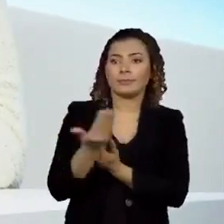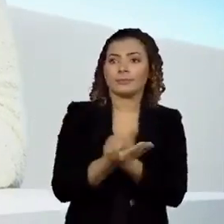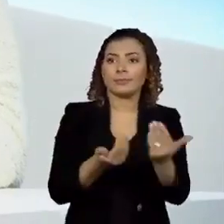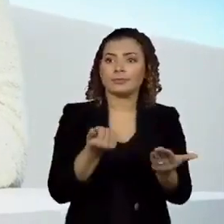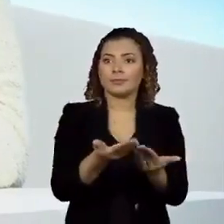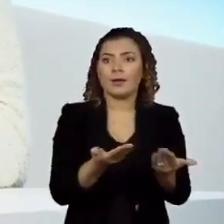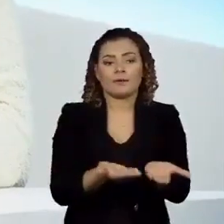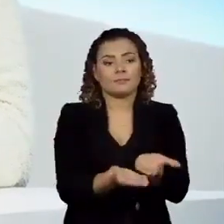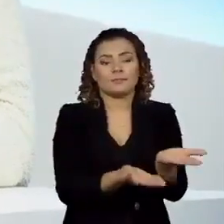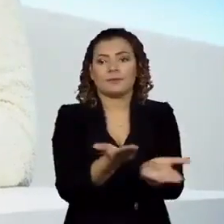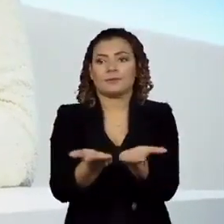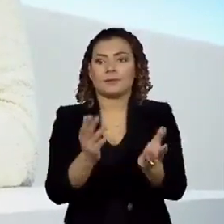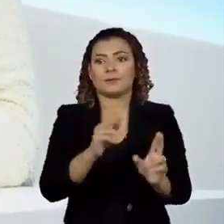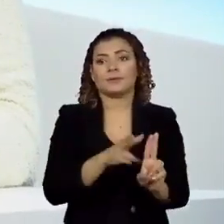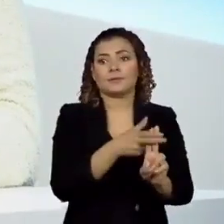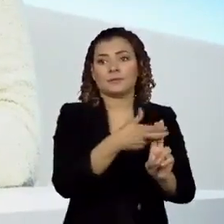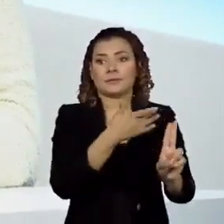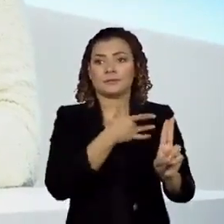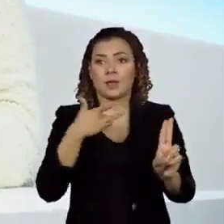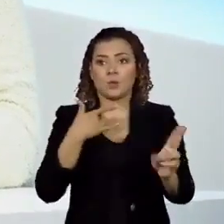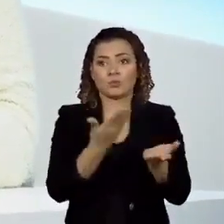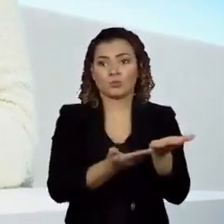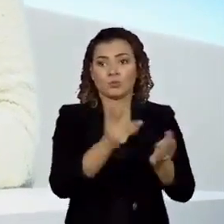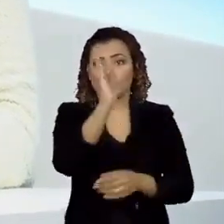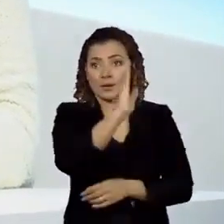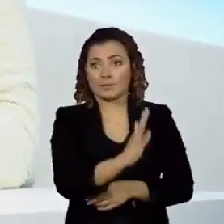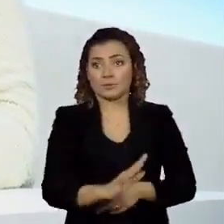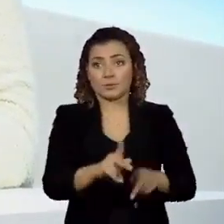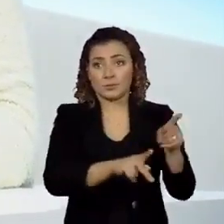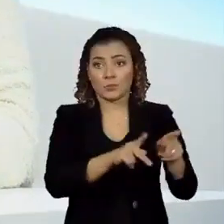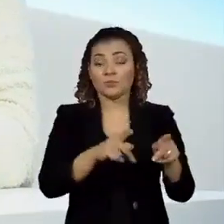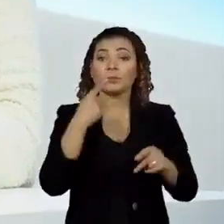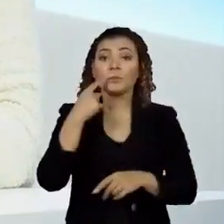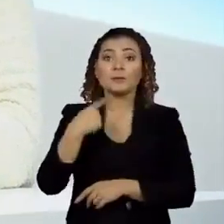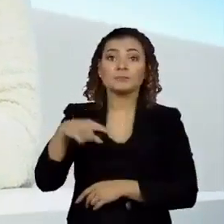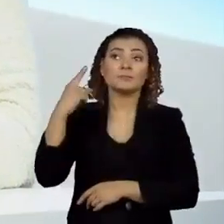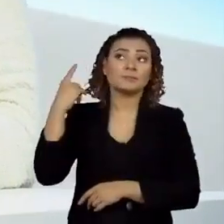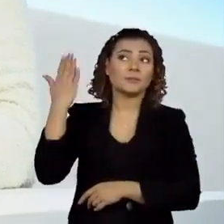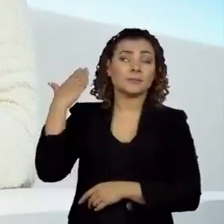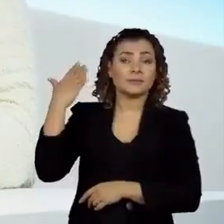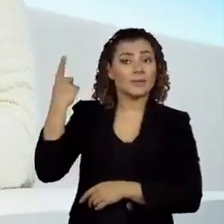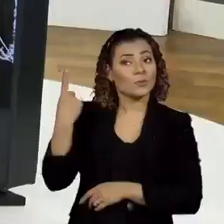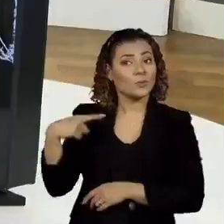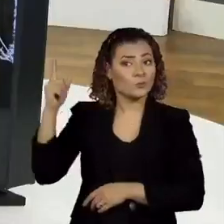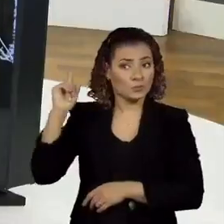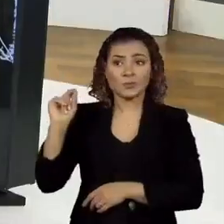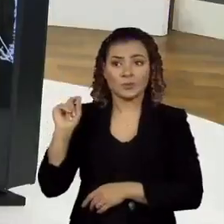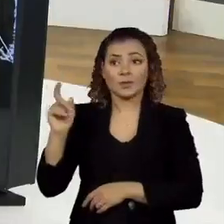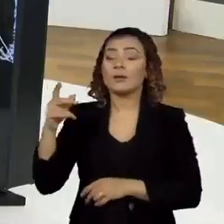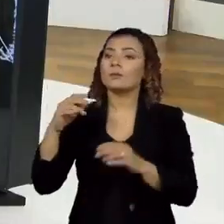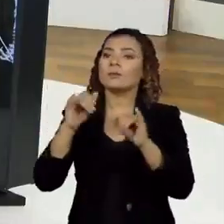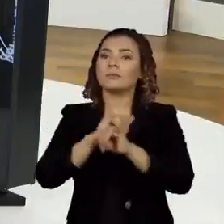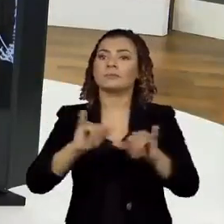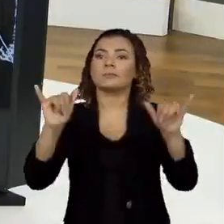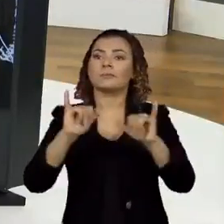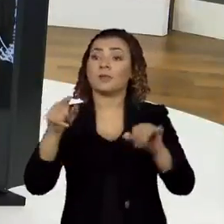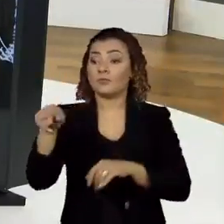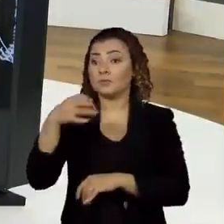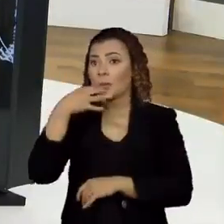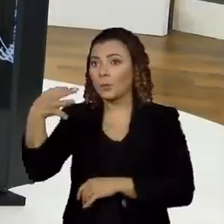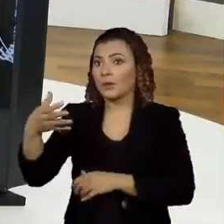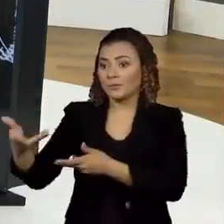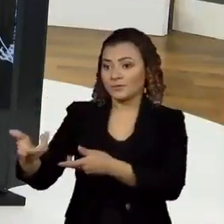garantir o acesso à saúde para a população brasileira. E na última semana, só para dar mais uma amarrada, circulou a notícia de que você